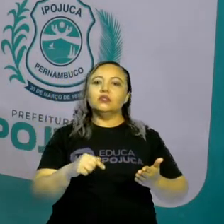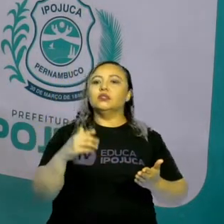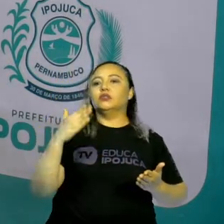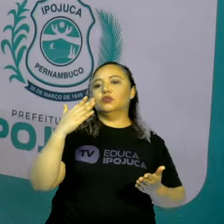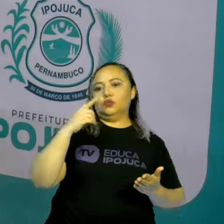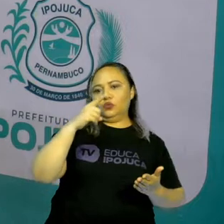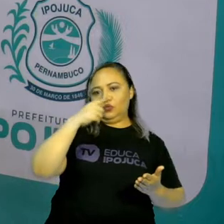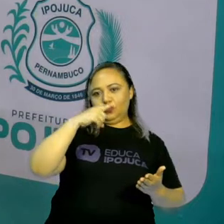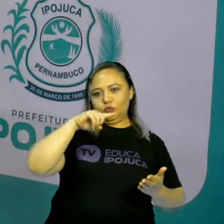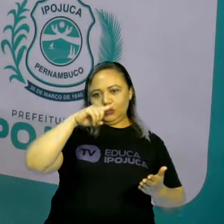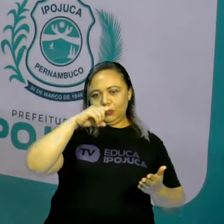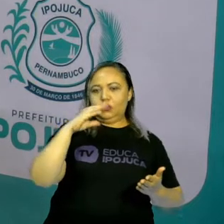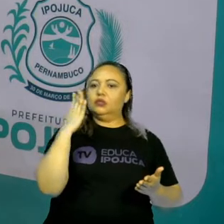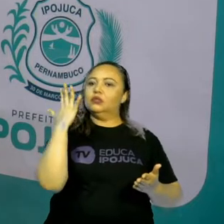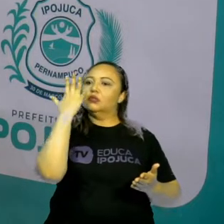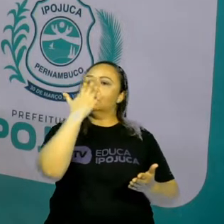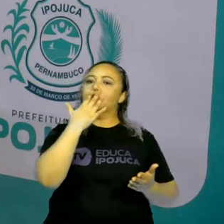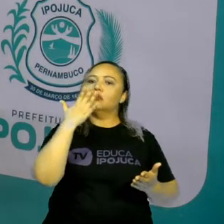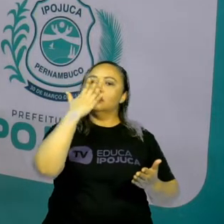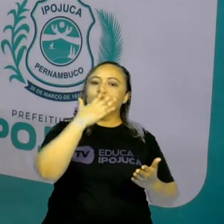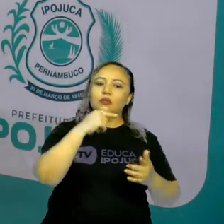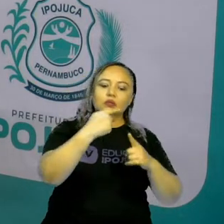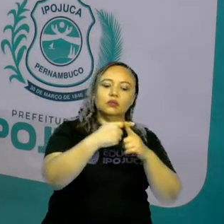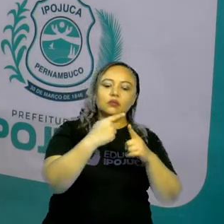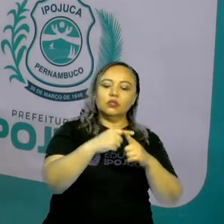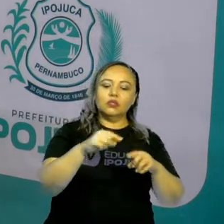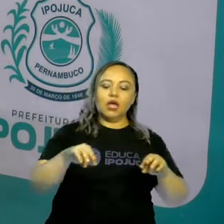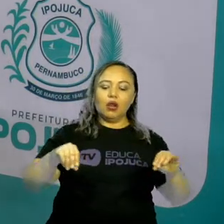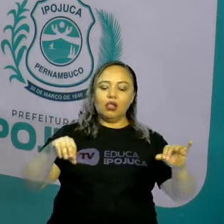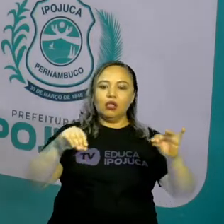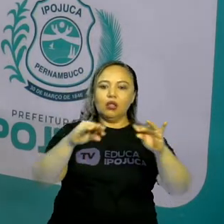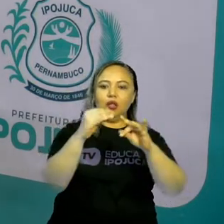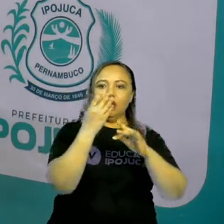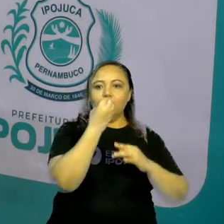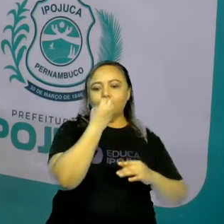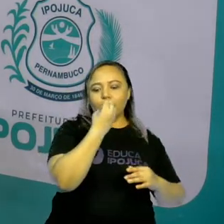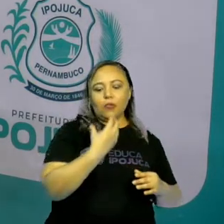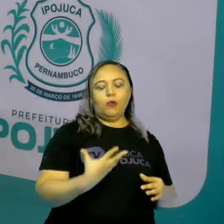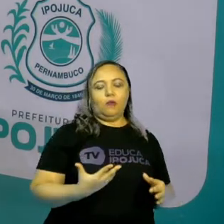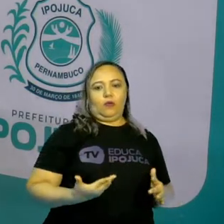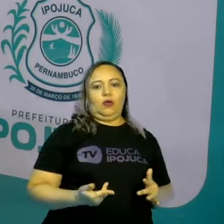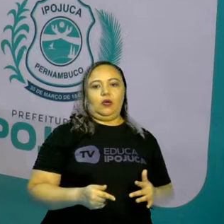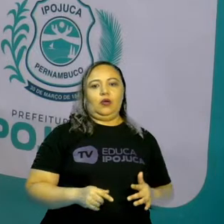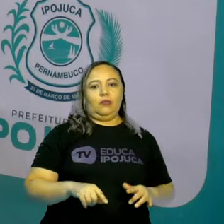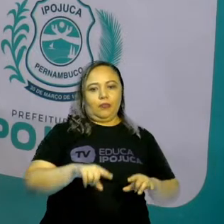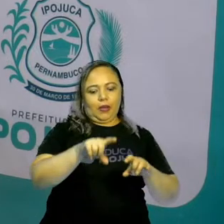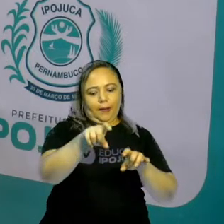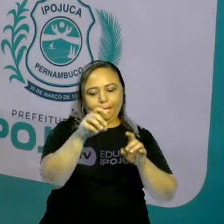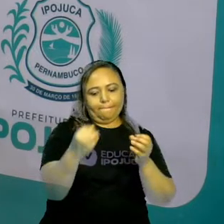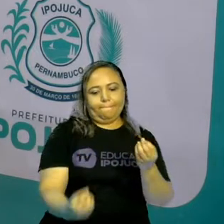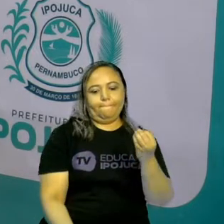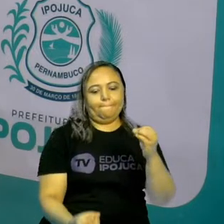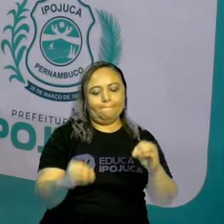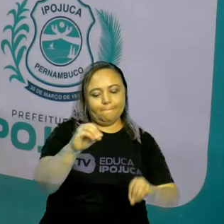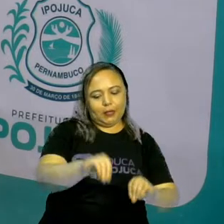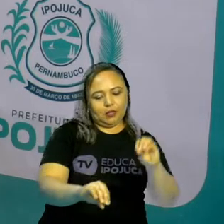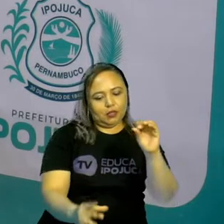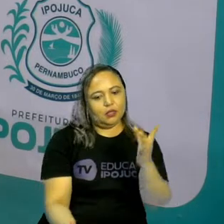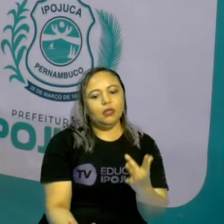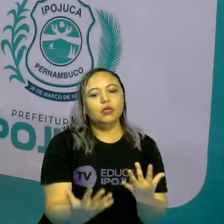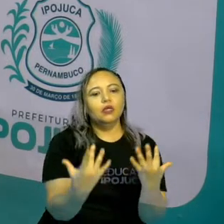nossas terras férteis, certo? E formação do município, bairros, distritos